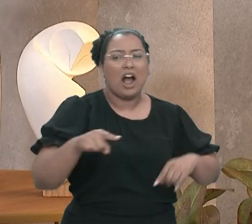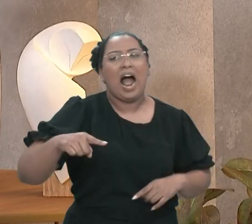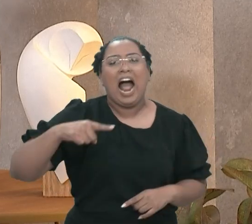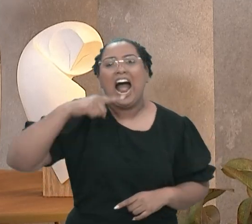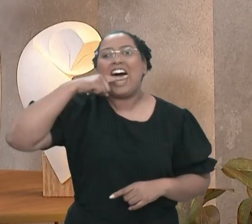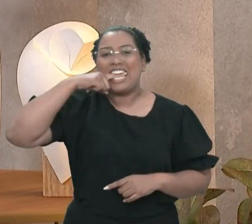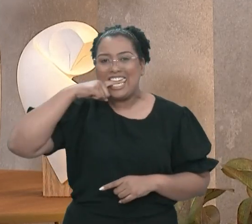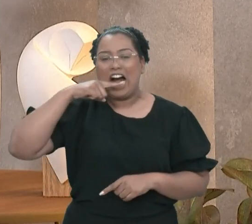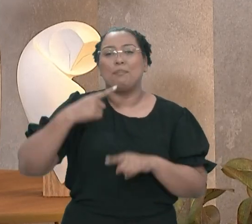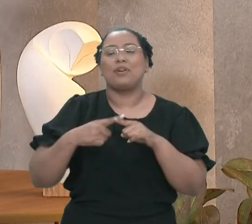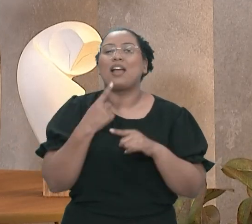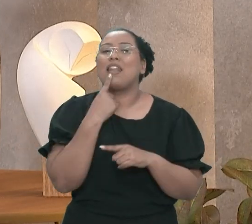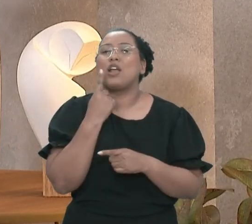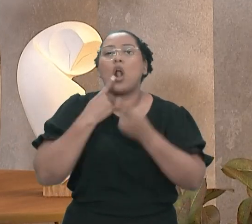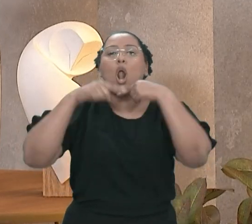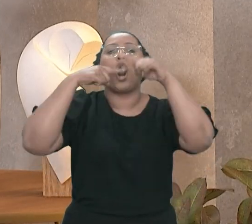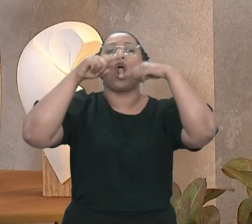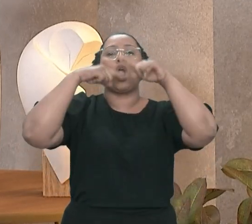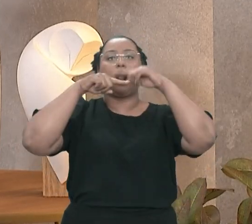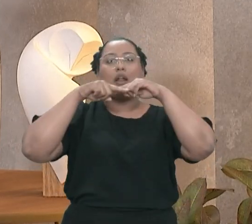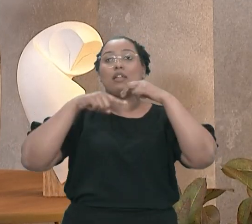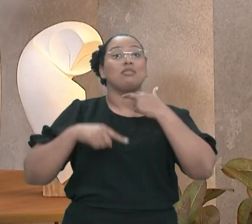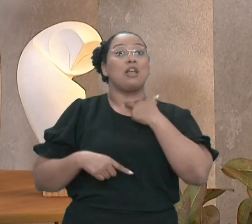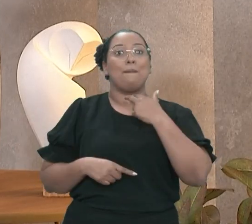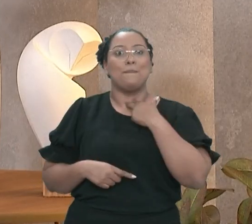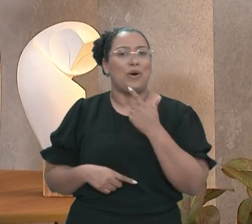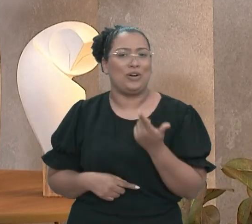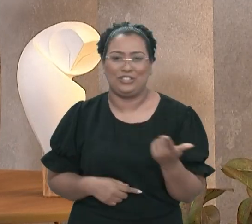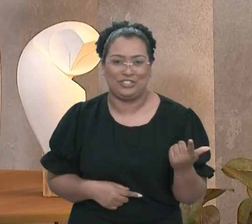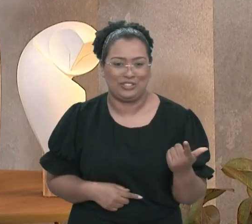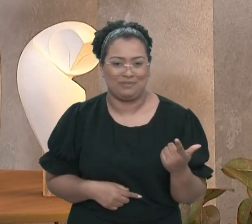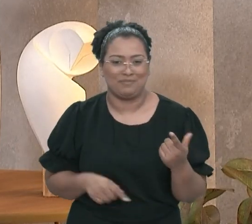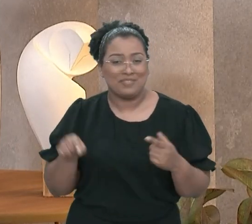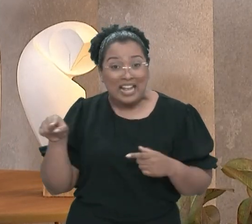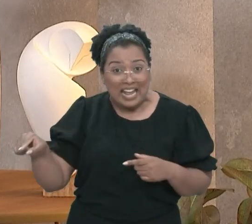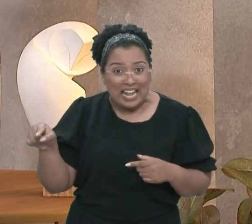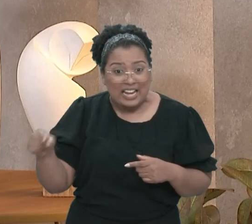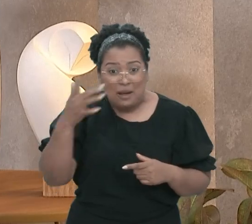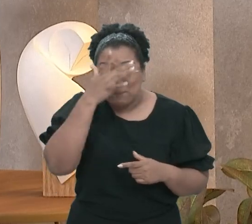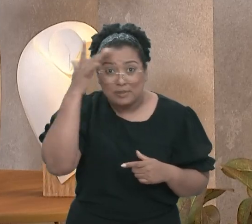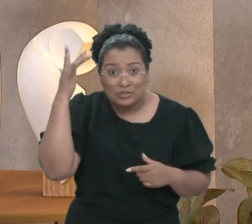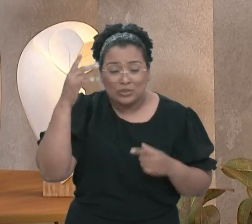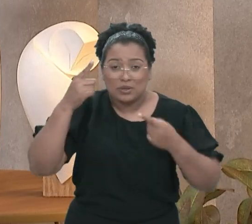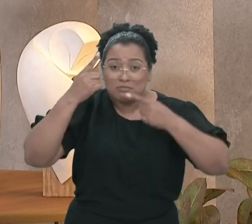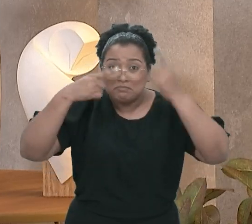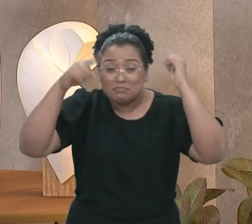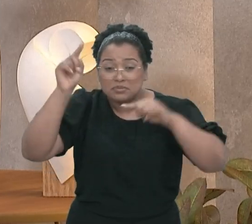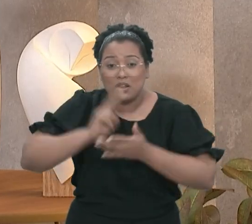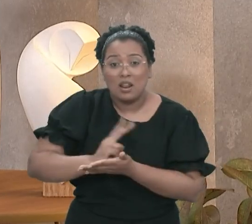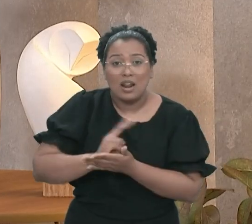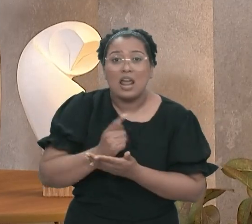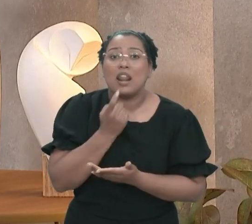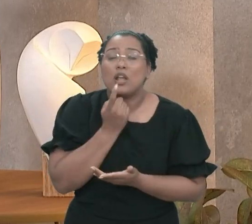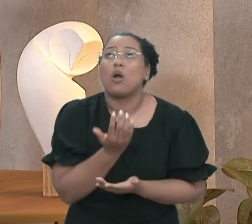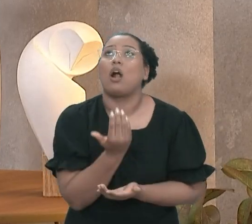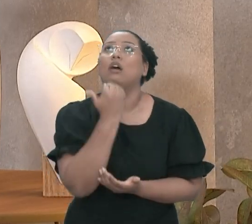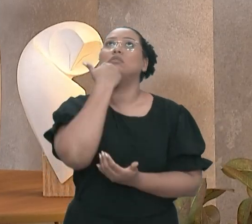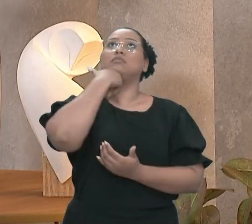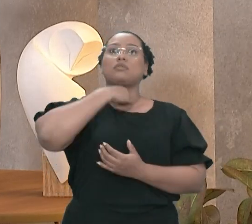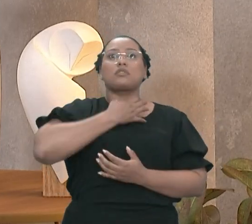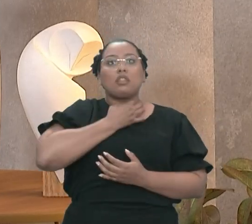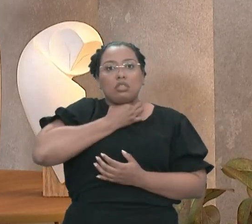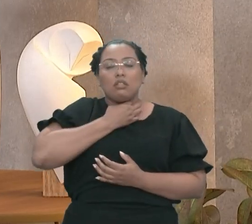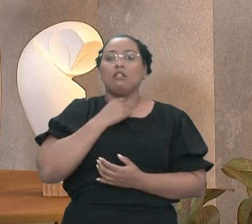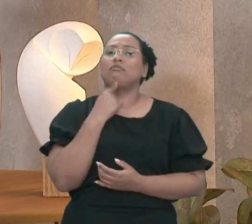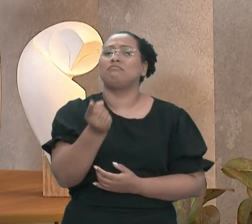vou desenrolar a língua, né? E não existe, o paciente a pessoa com epilepsia, ela não vai engolir a língua,